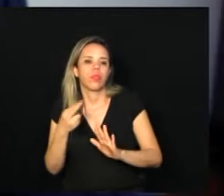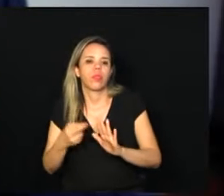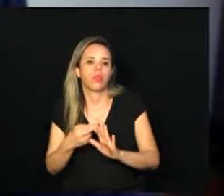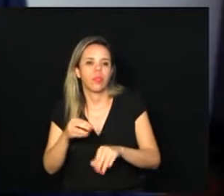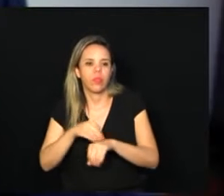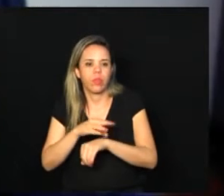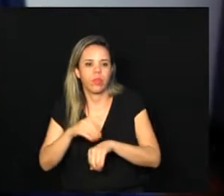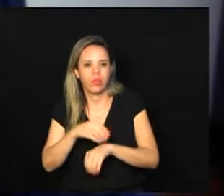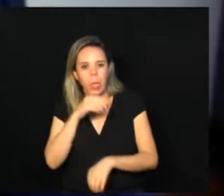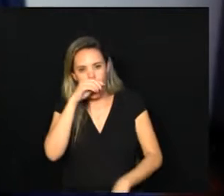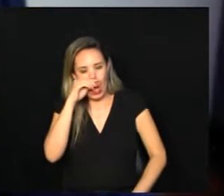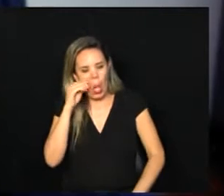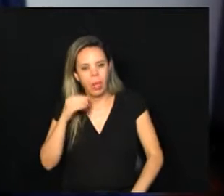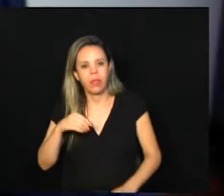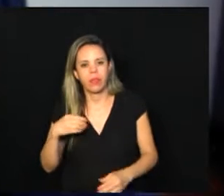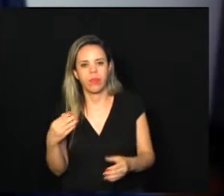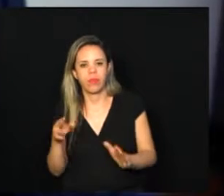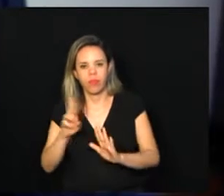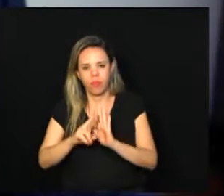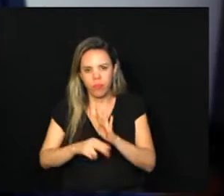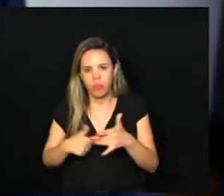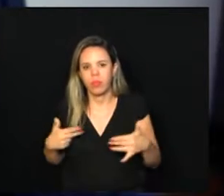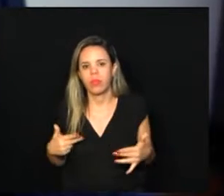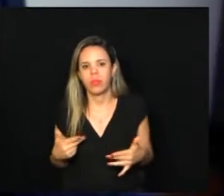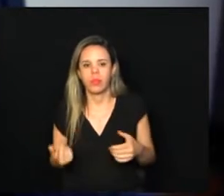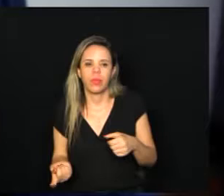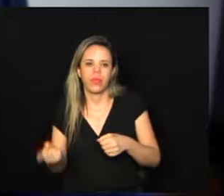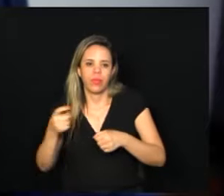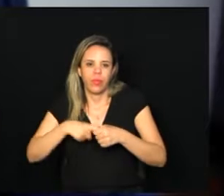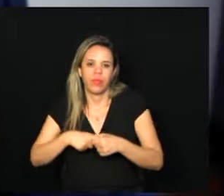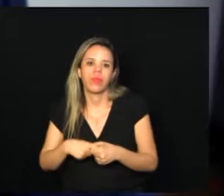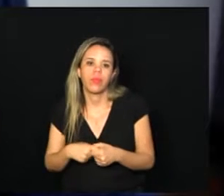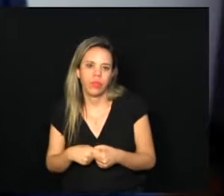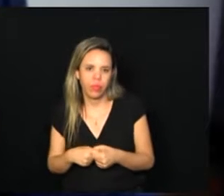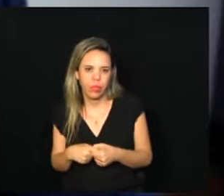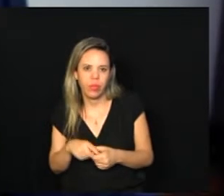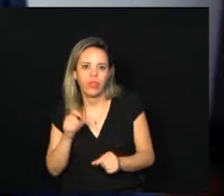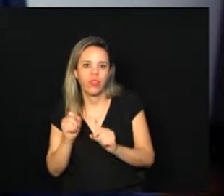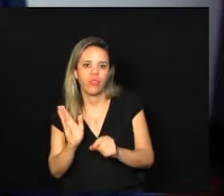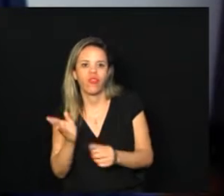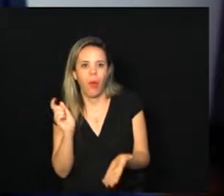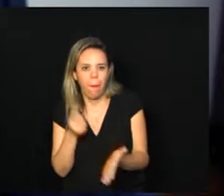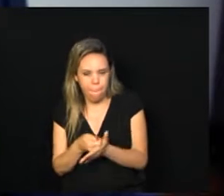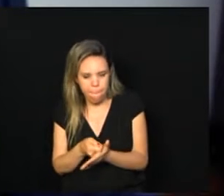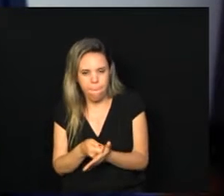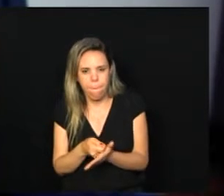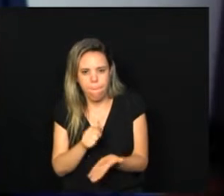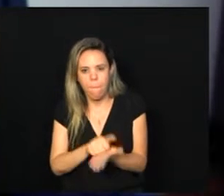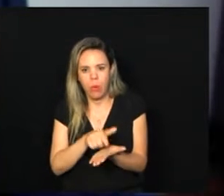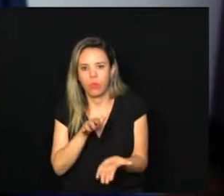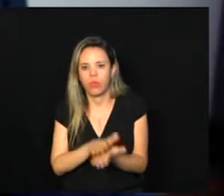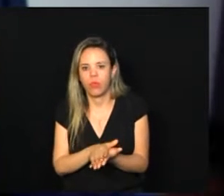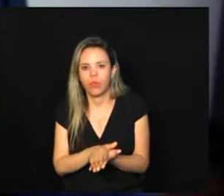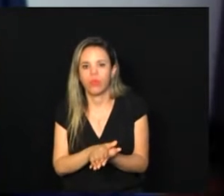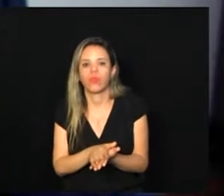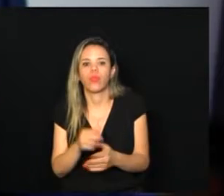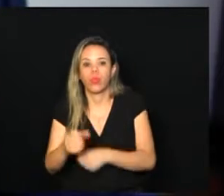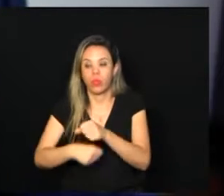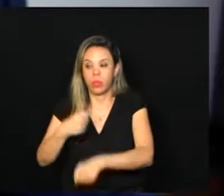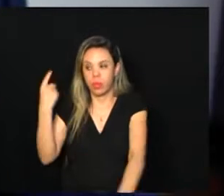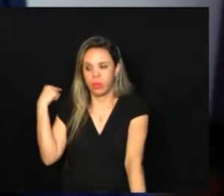que traz aí os procedimentos para devolução de quem já pagou essas multas aí do ano